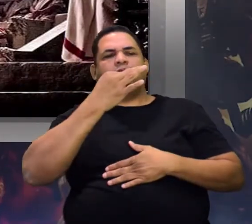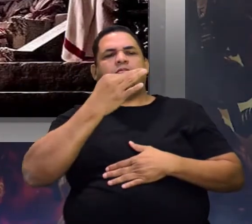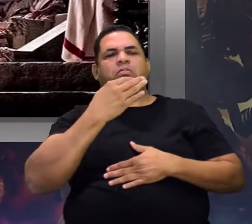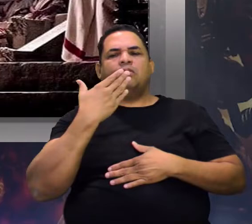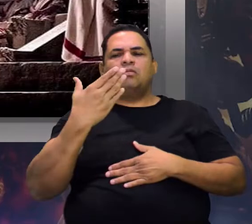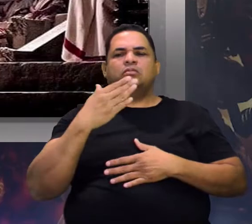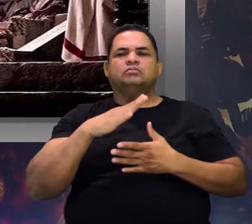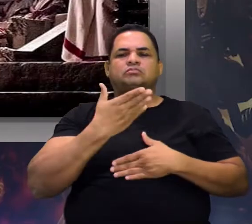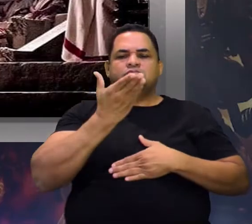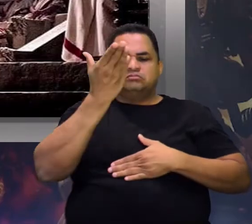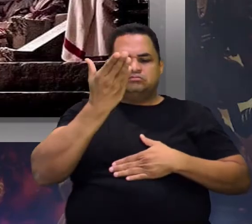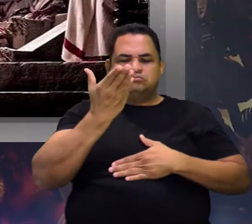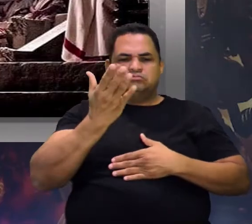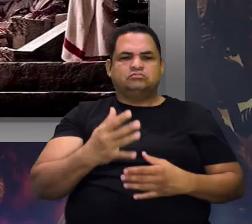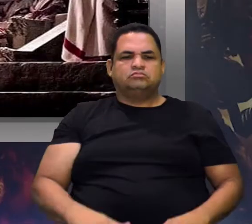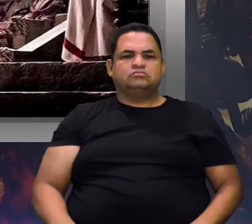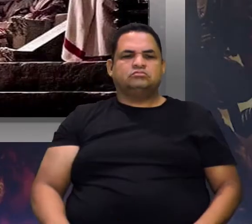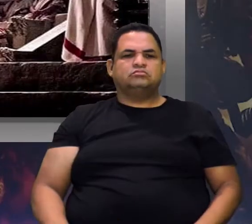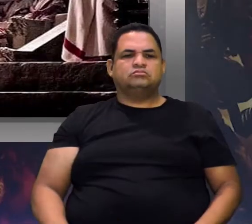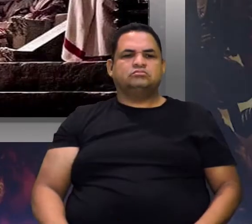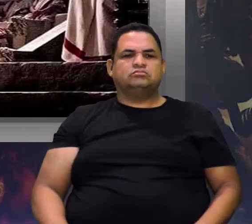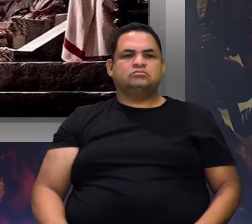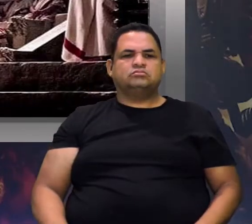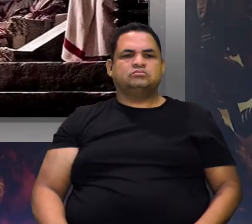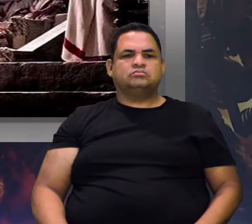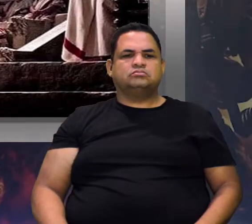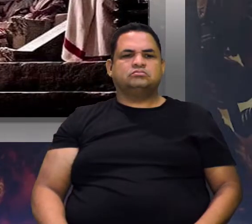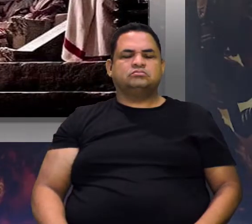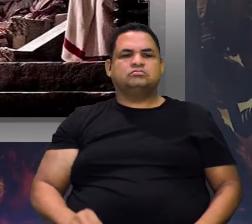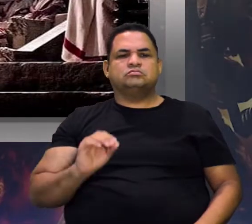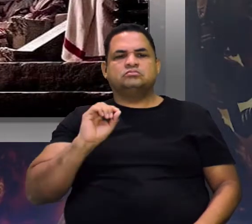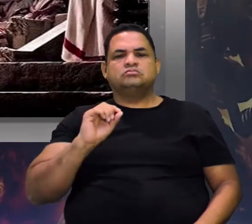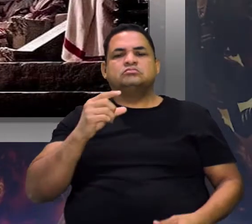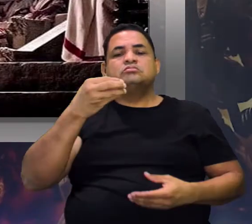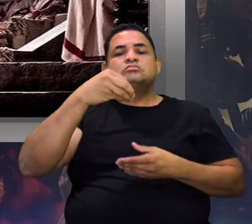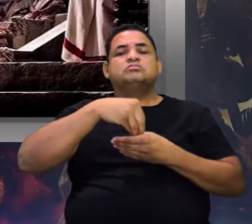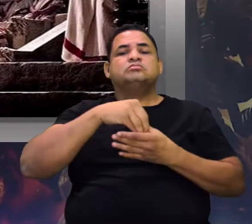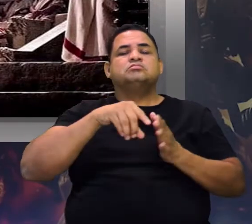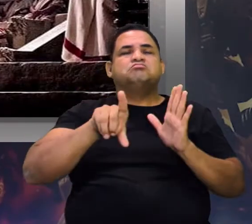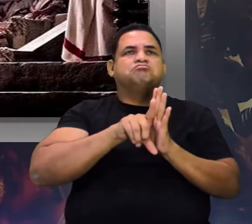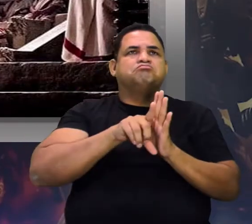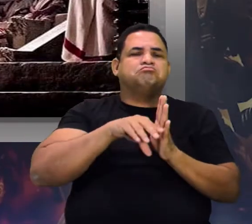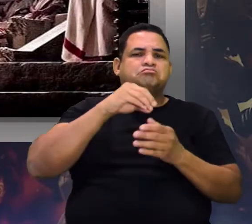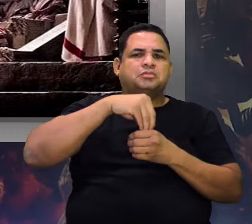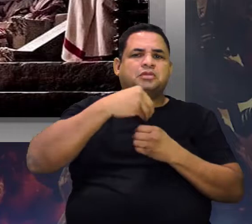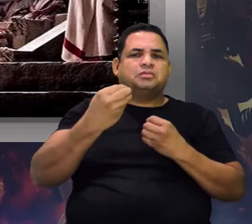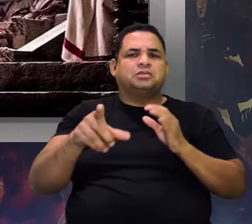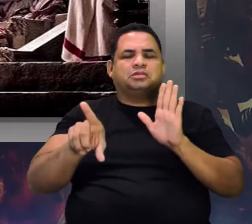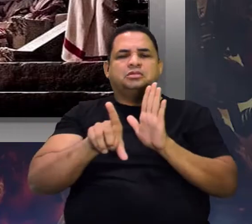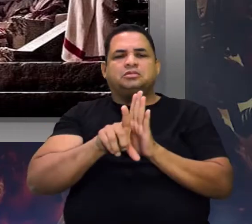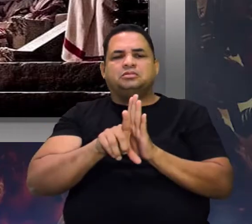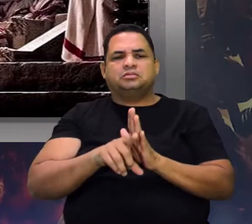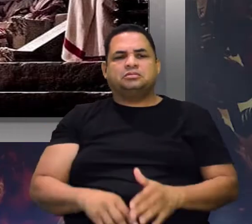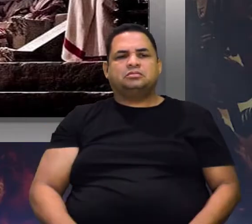ao Senado aí, o que está na lei, o que não está na lei.